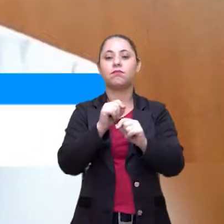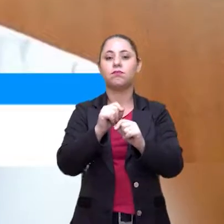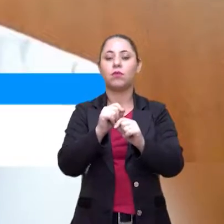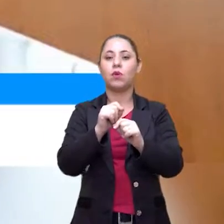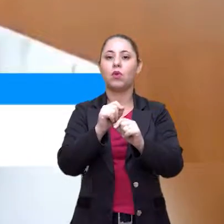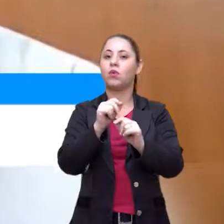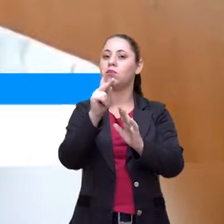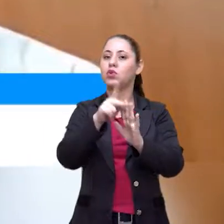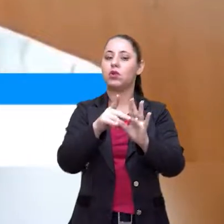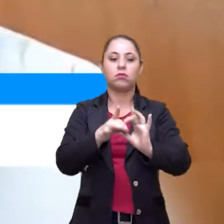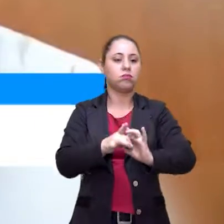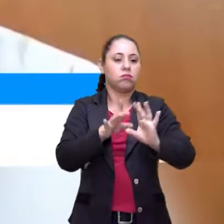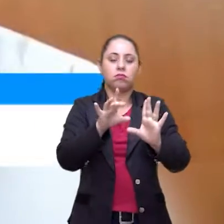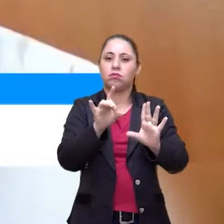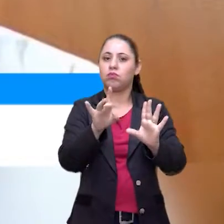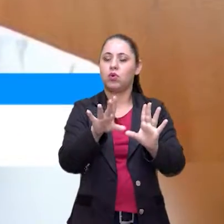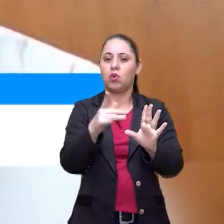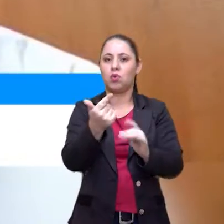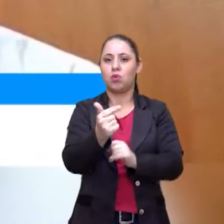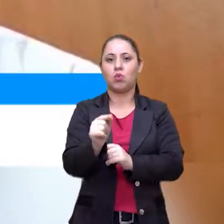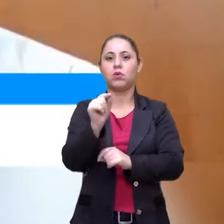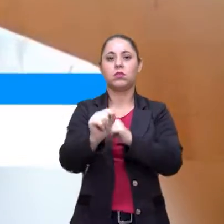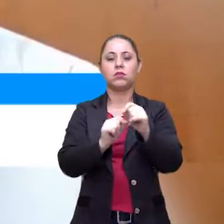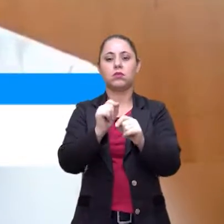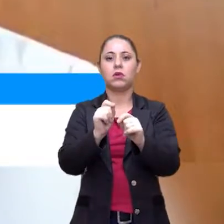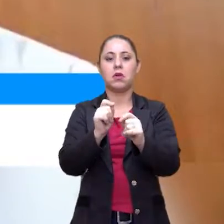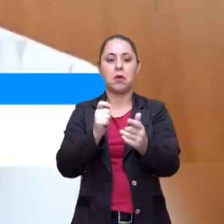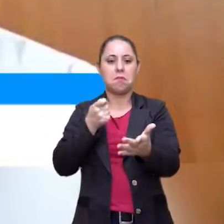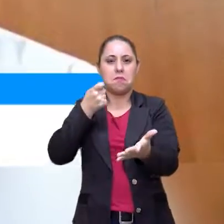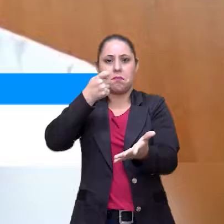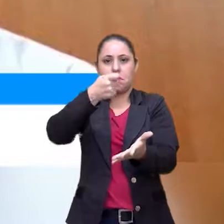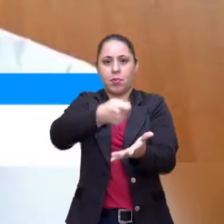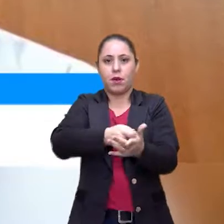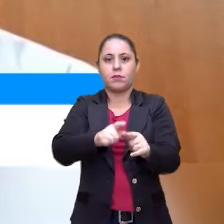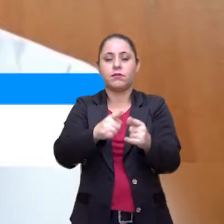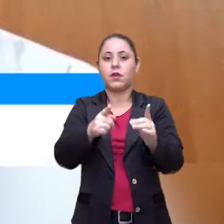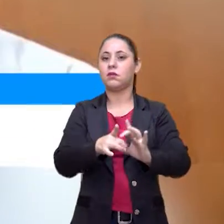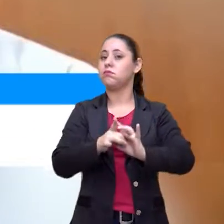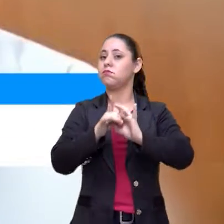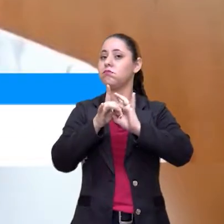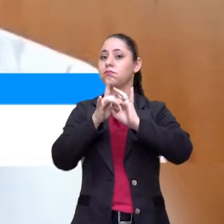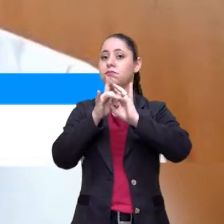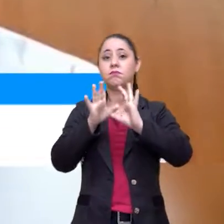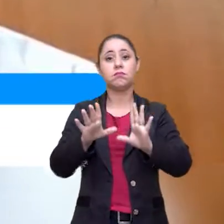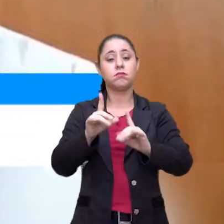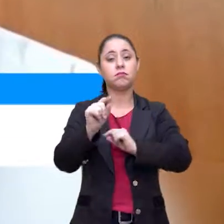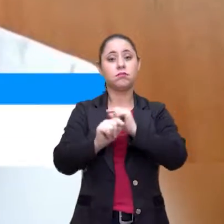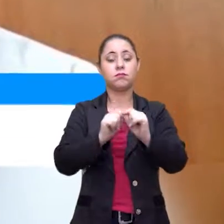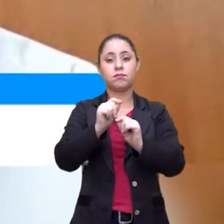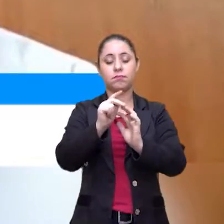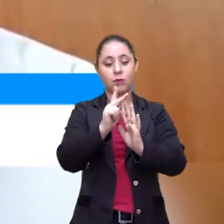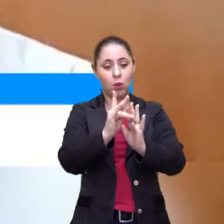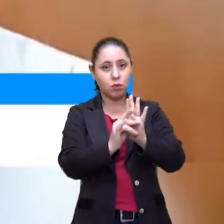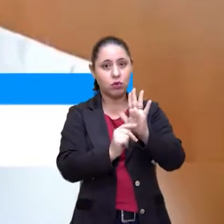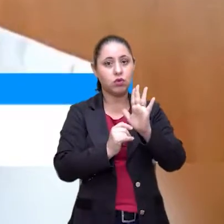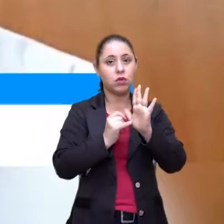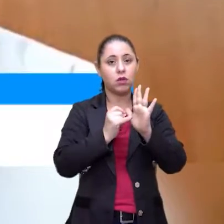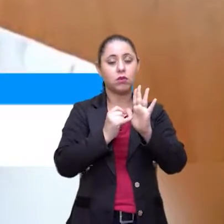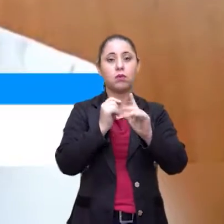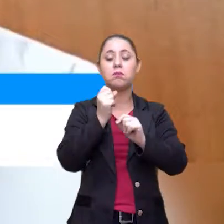projeto meramente autorizativo, né? Nós não temos a competência de impor, mas ele é autorizativo, é um